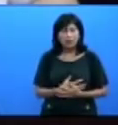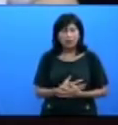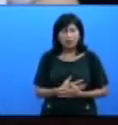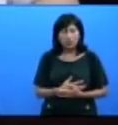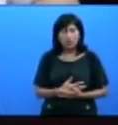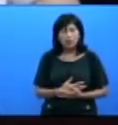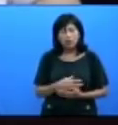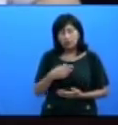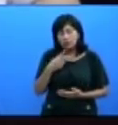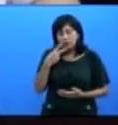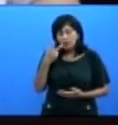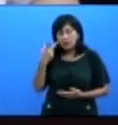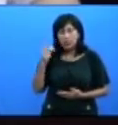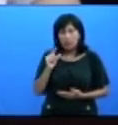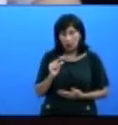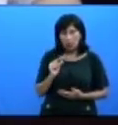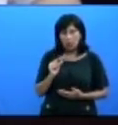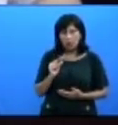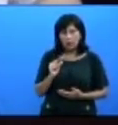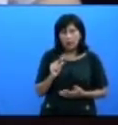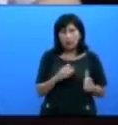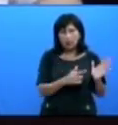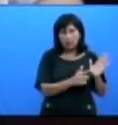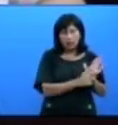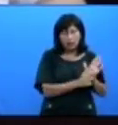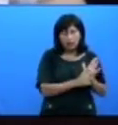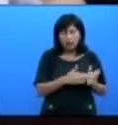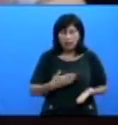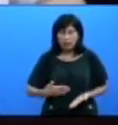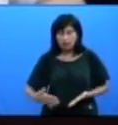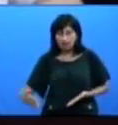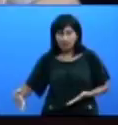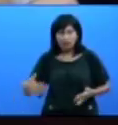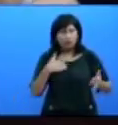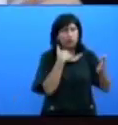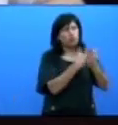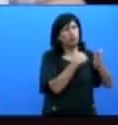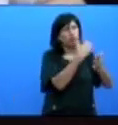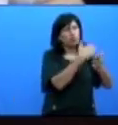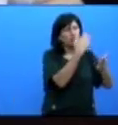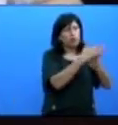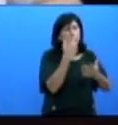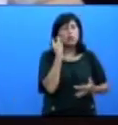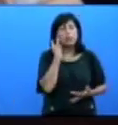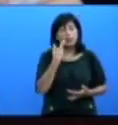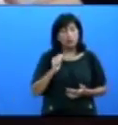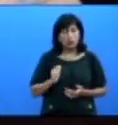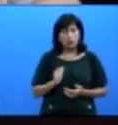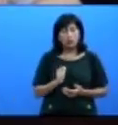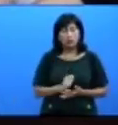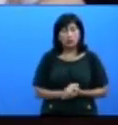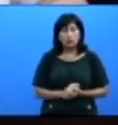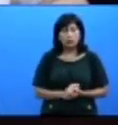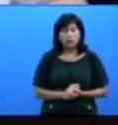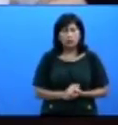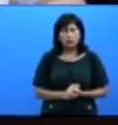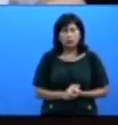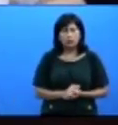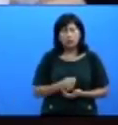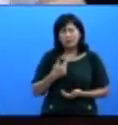essas considerações, né? Dizer que a gente insiste, continua insistindo,